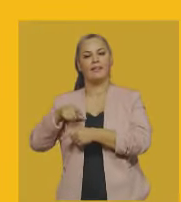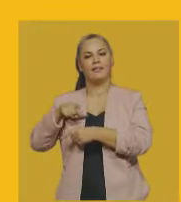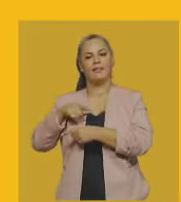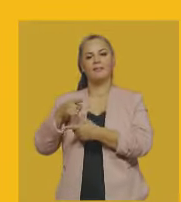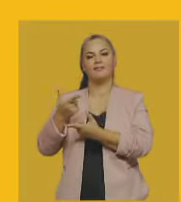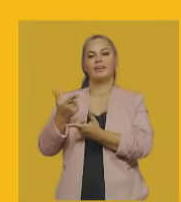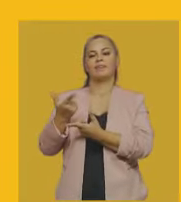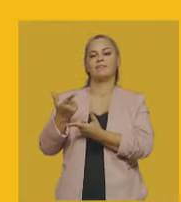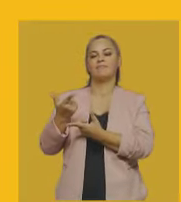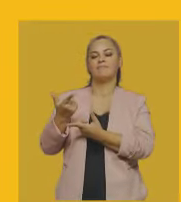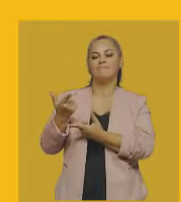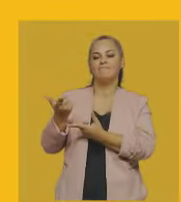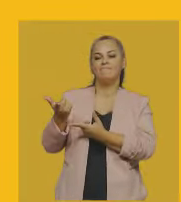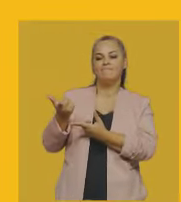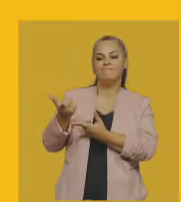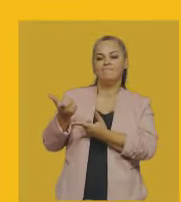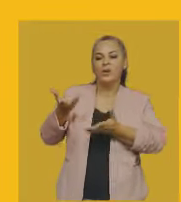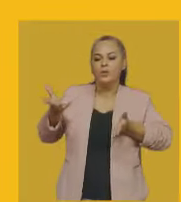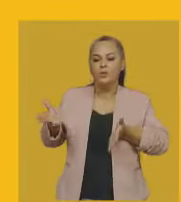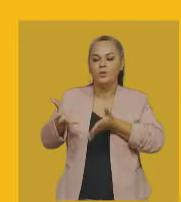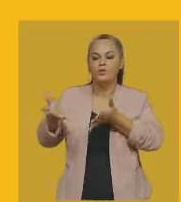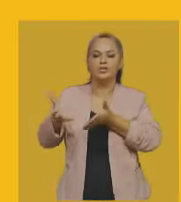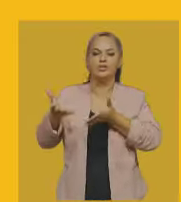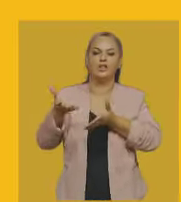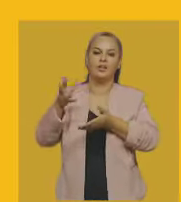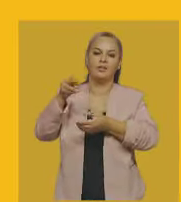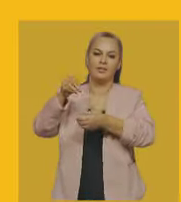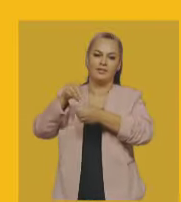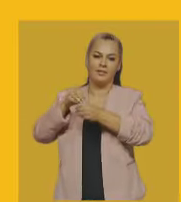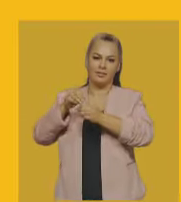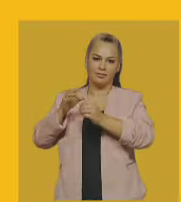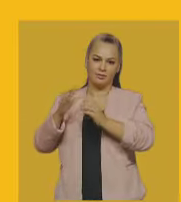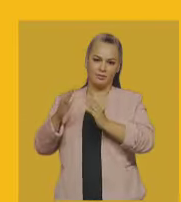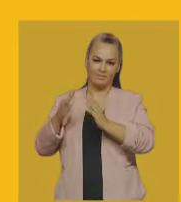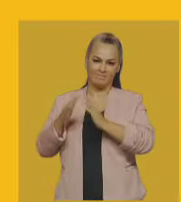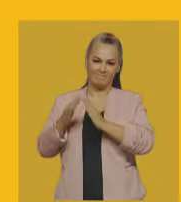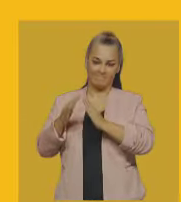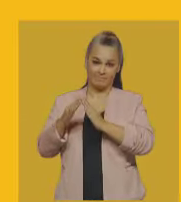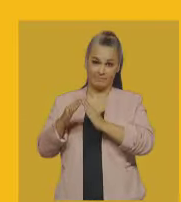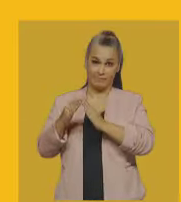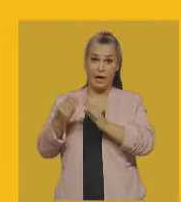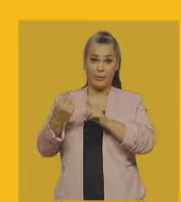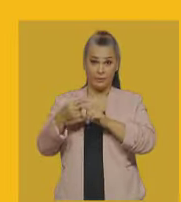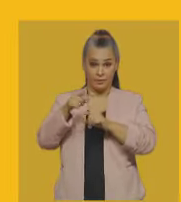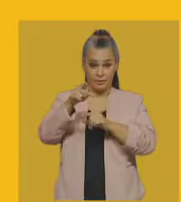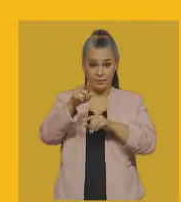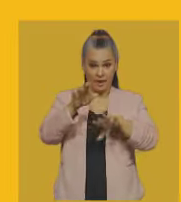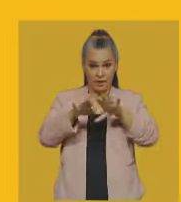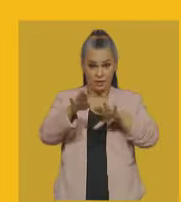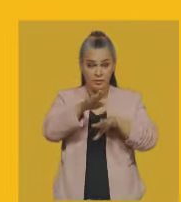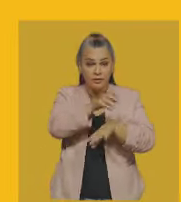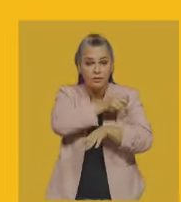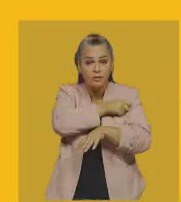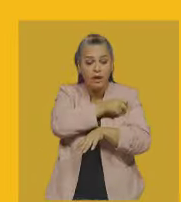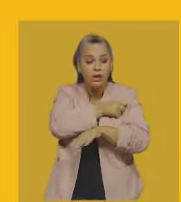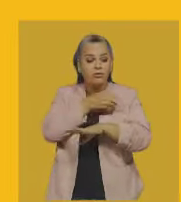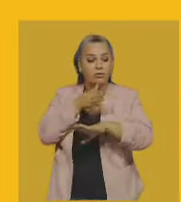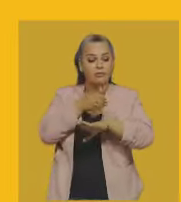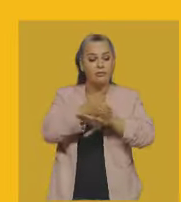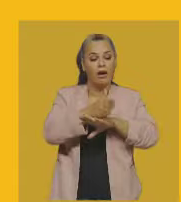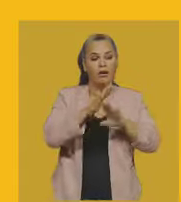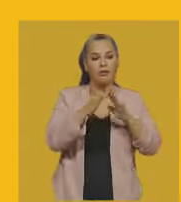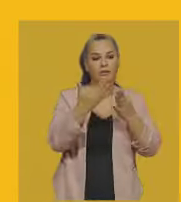apoio familiar. Junto lá com os professores, você tem o apoio dos professores, dos outros colegas. Quando você está em isolamento,